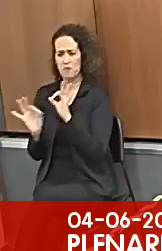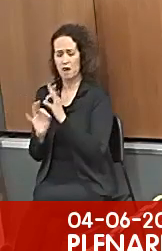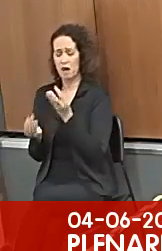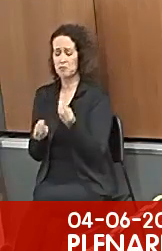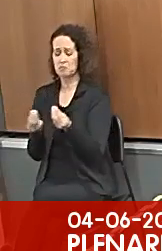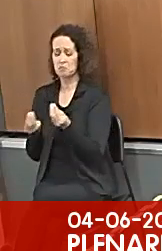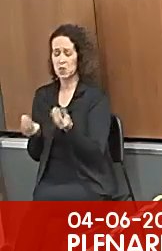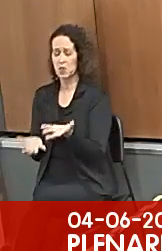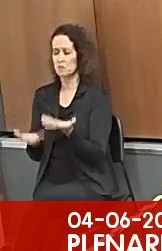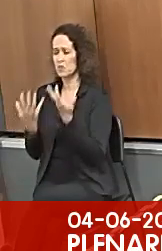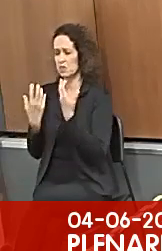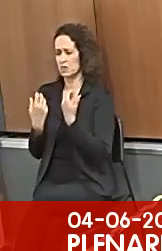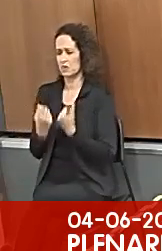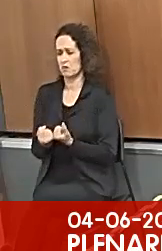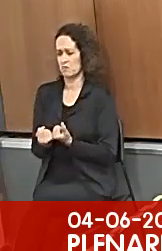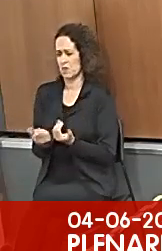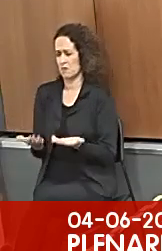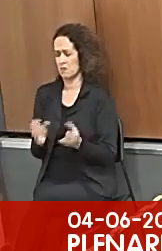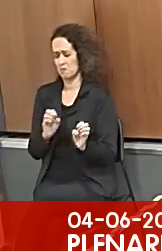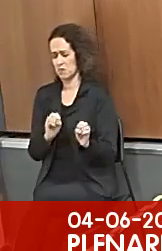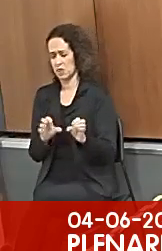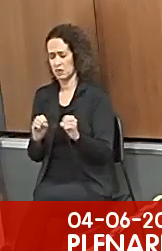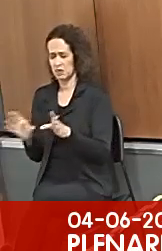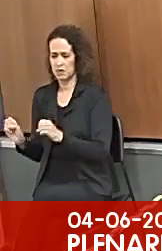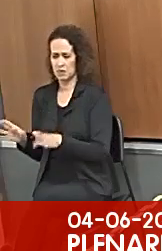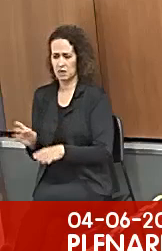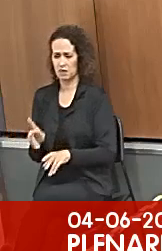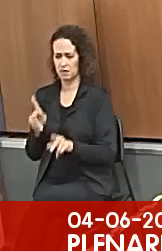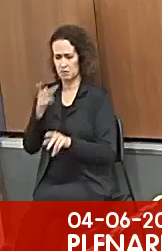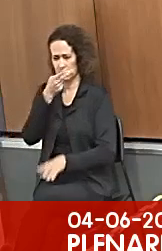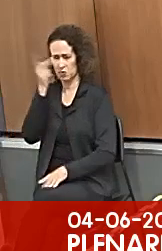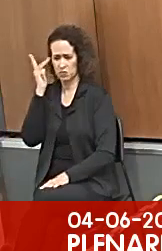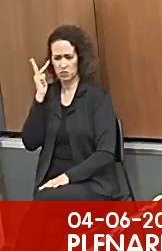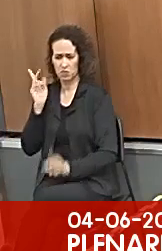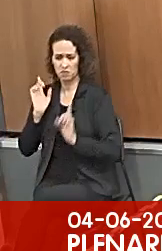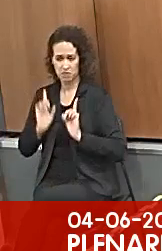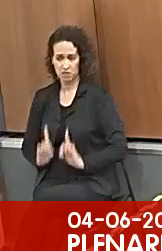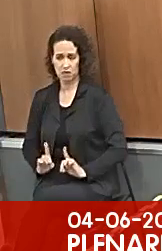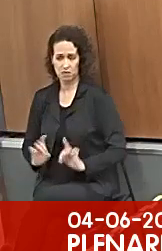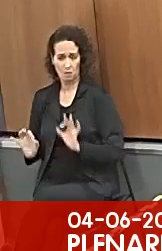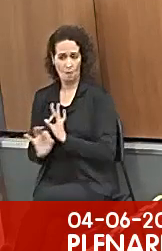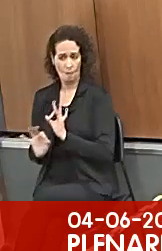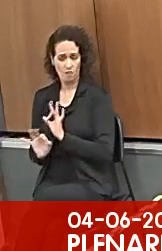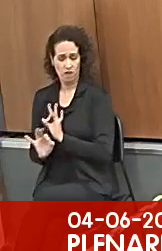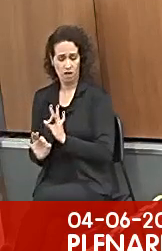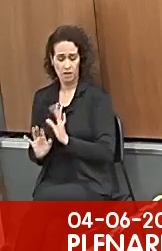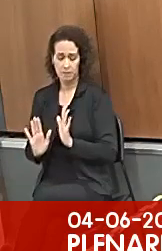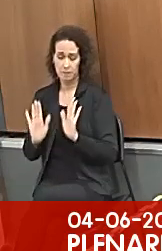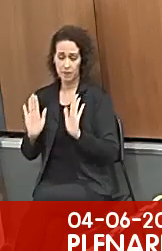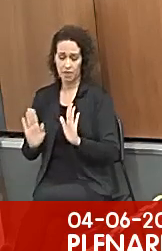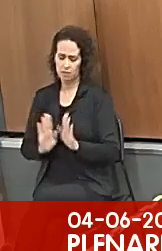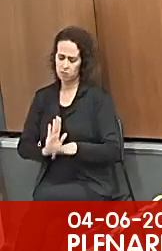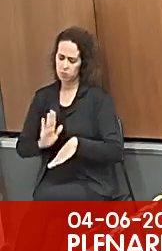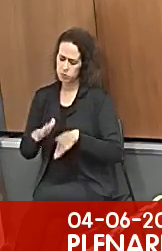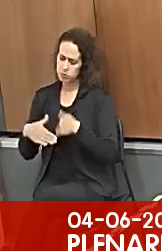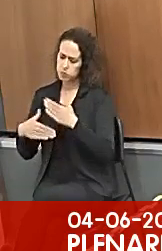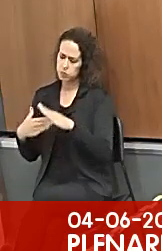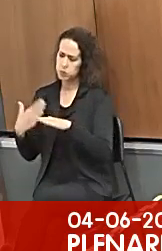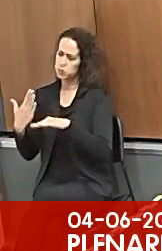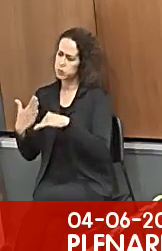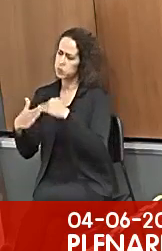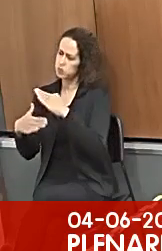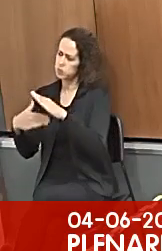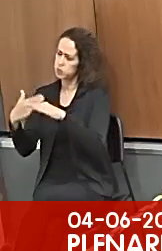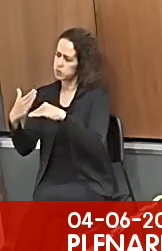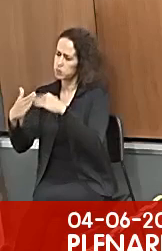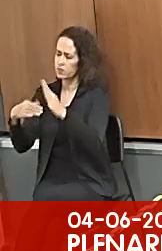questão. E pude muito mais, ao longo do tempo, aprender com as pessoas